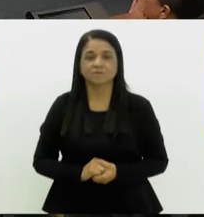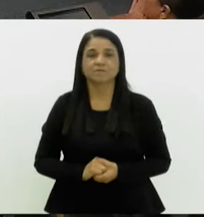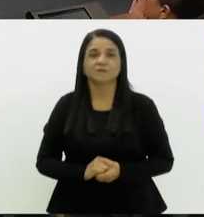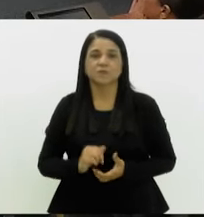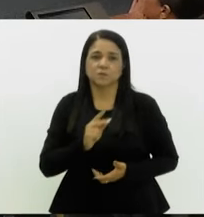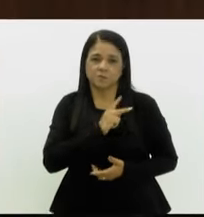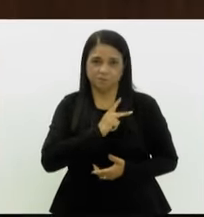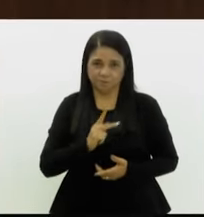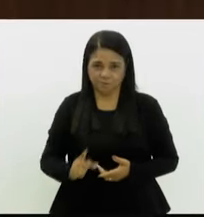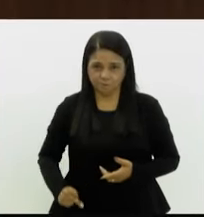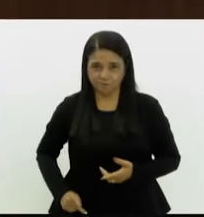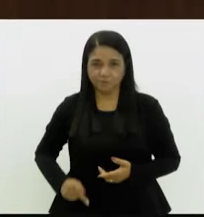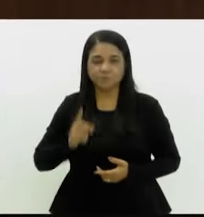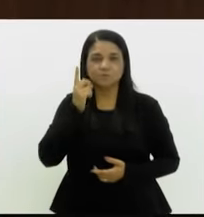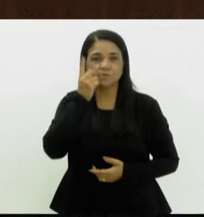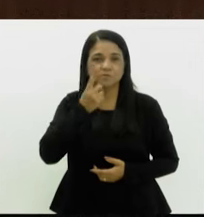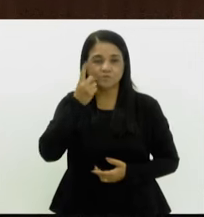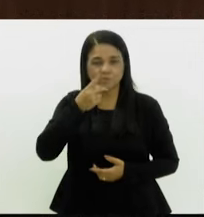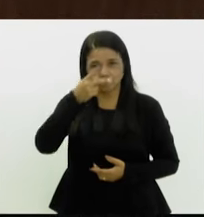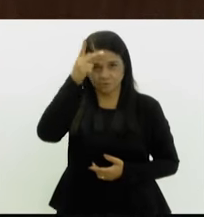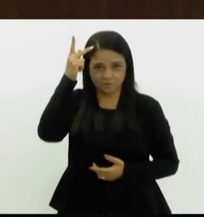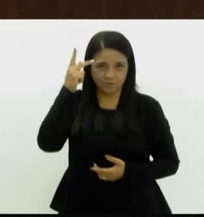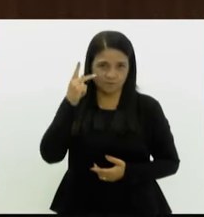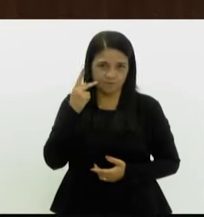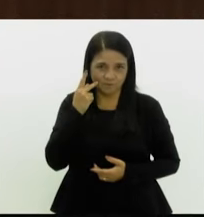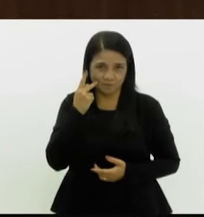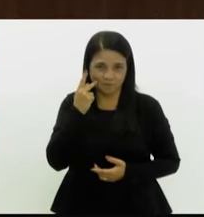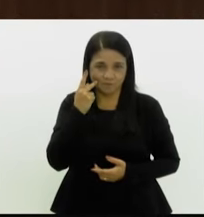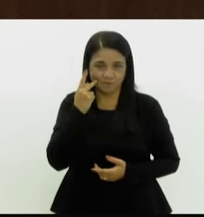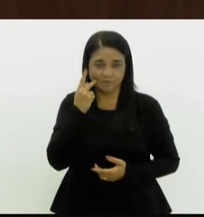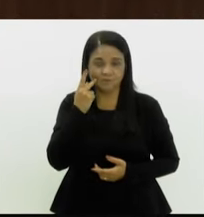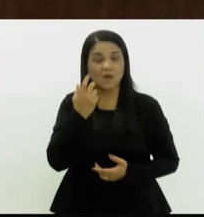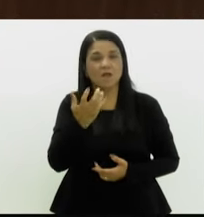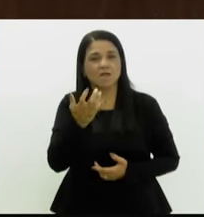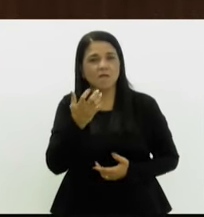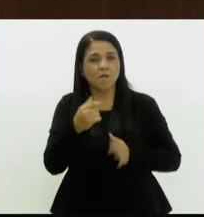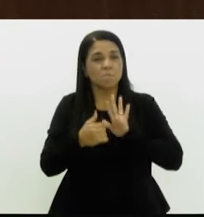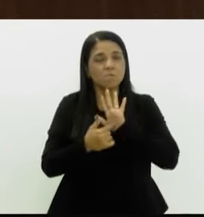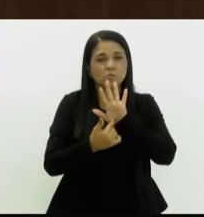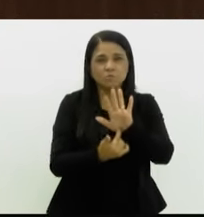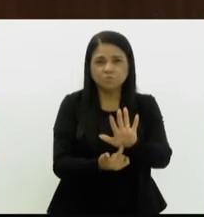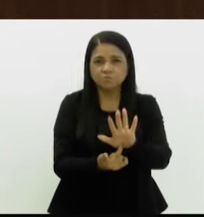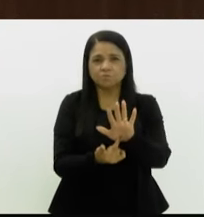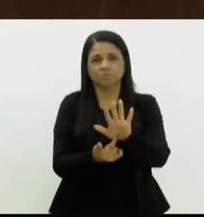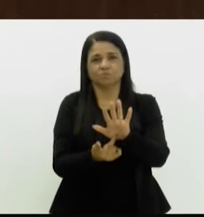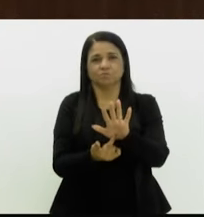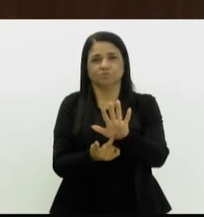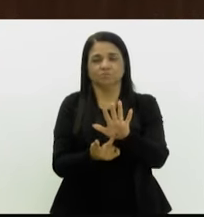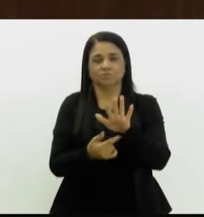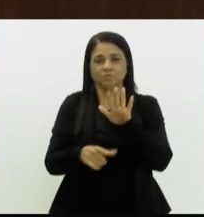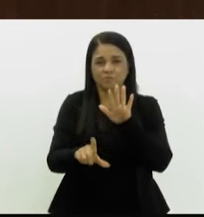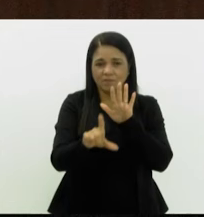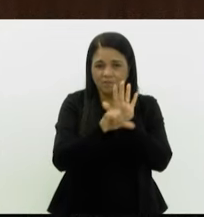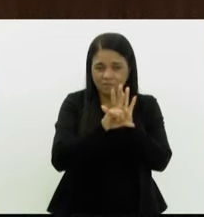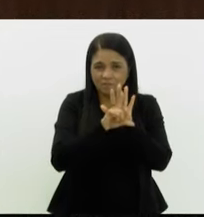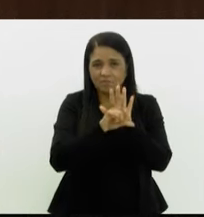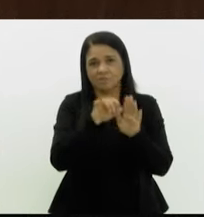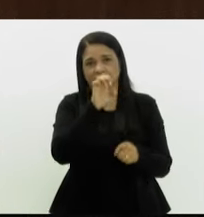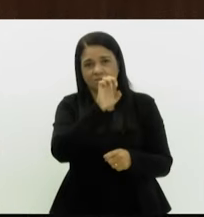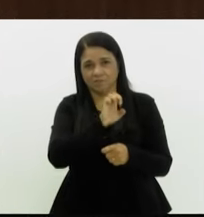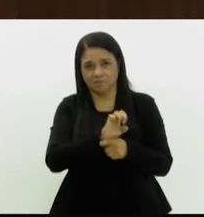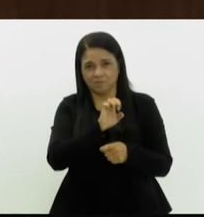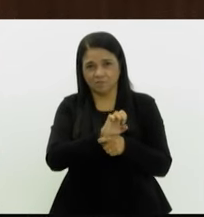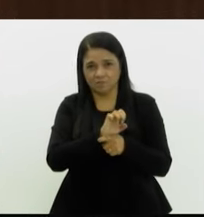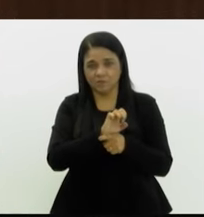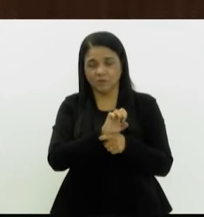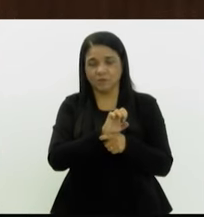Presidente, o deputado Luiz Paulo, na verdade, ele quer trazer para a legislação estadual uma